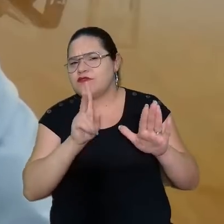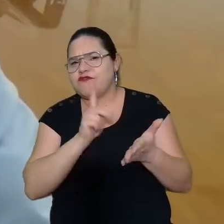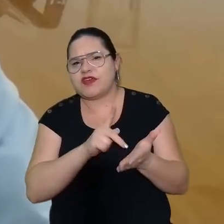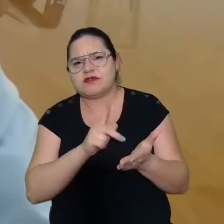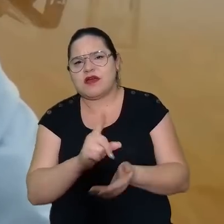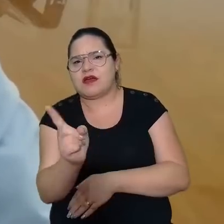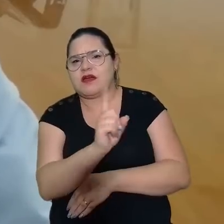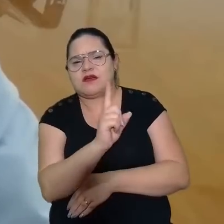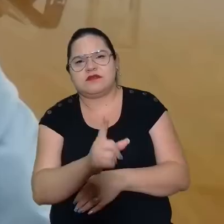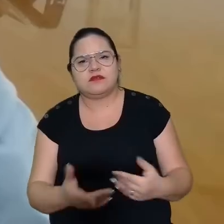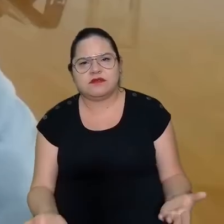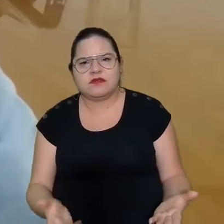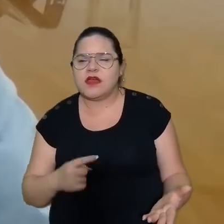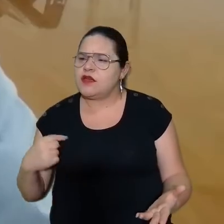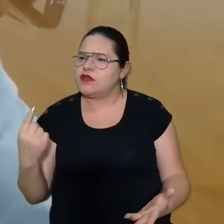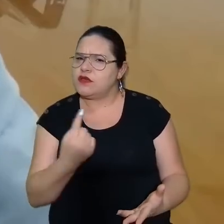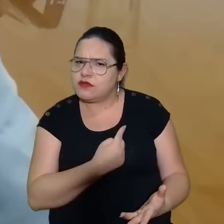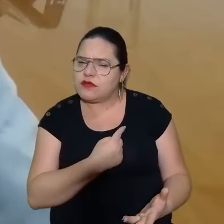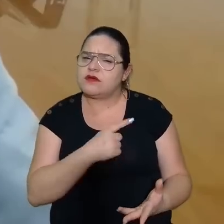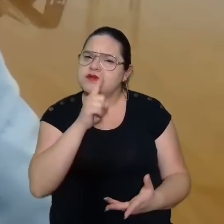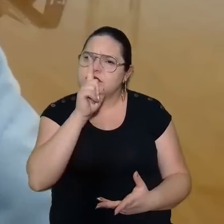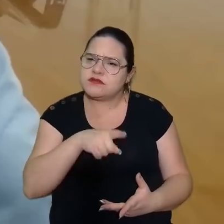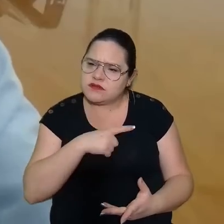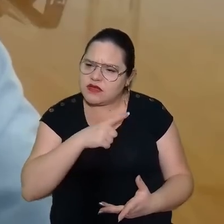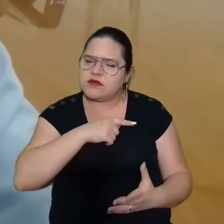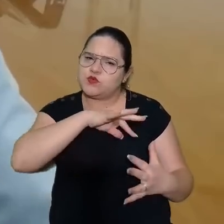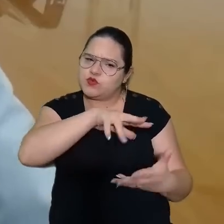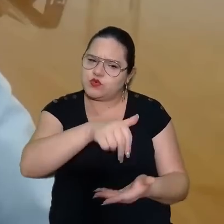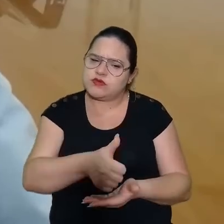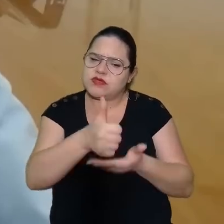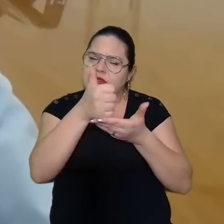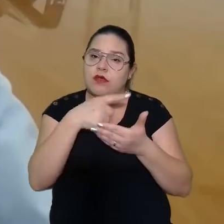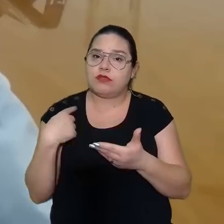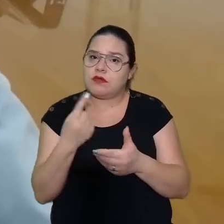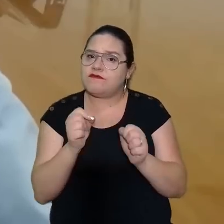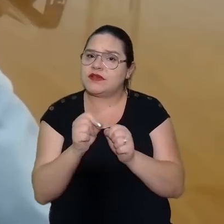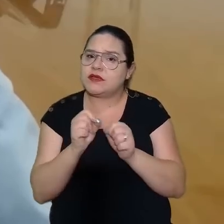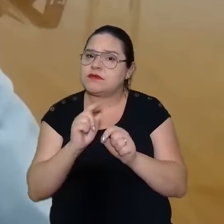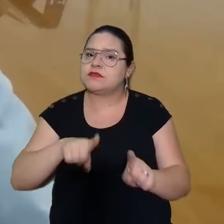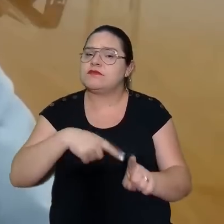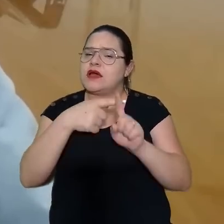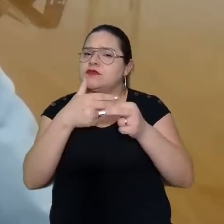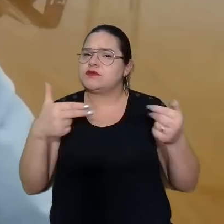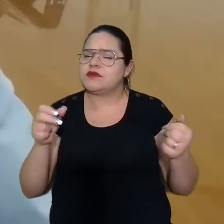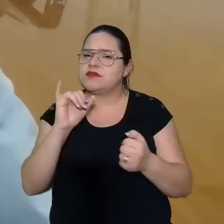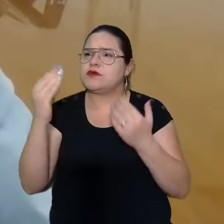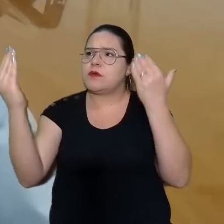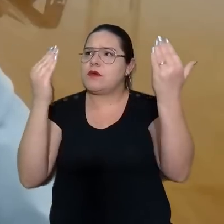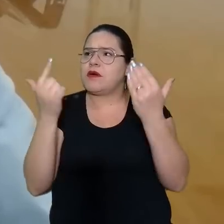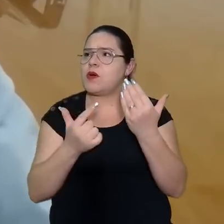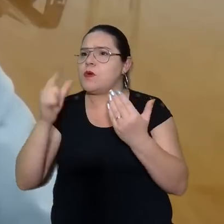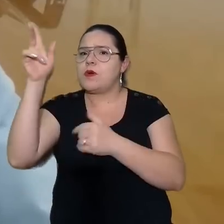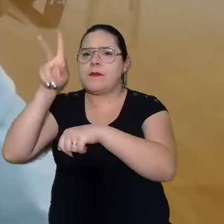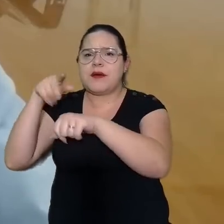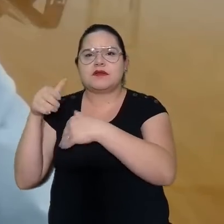somos muito mais, fazemos muito mais do que, inclusive, os países desenvolvidos, aqueles que nos